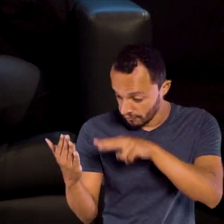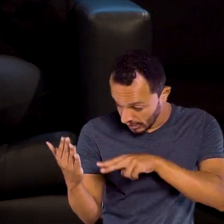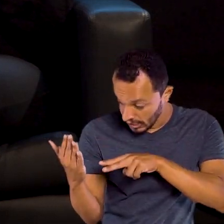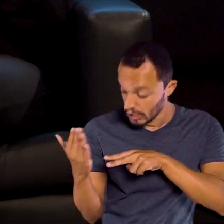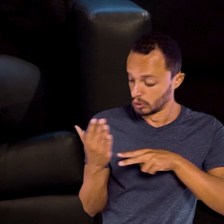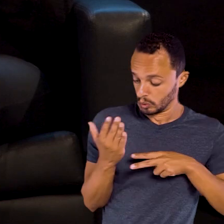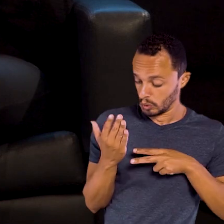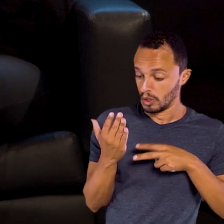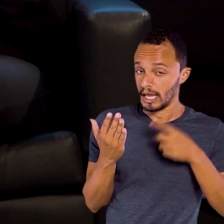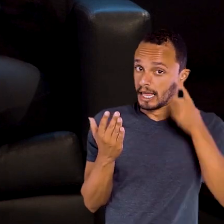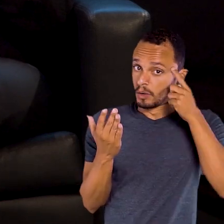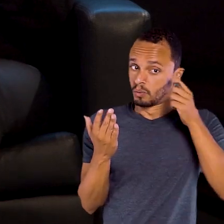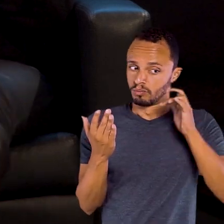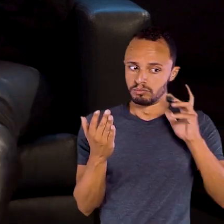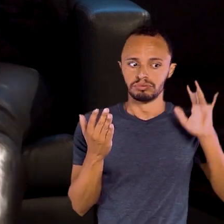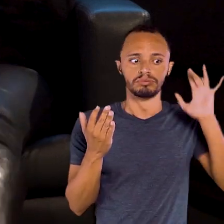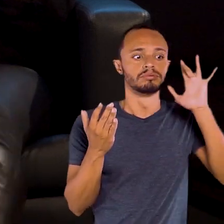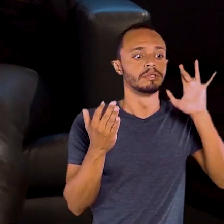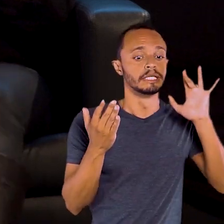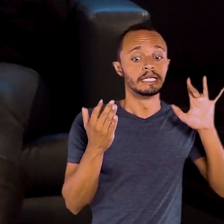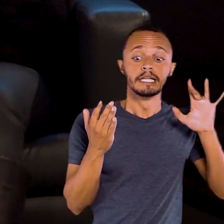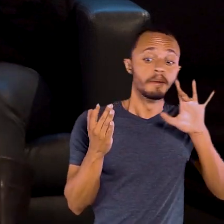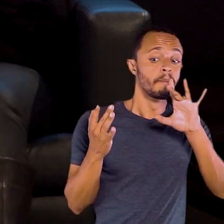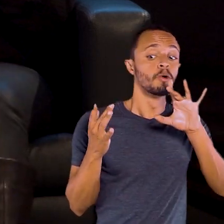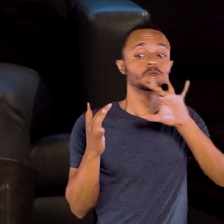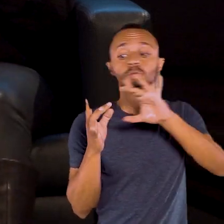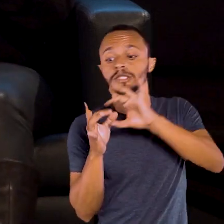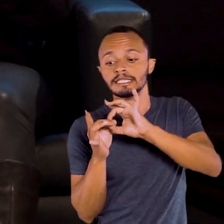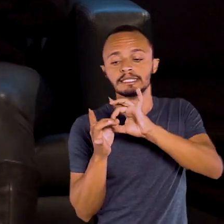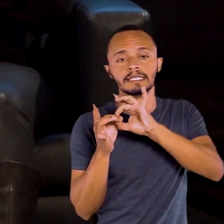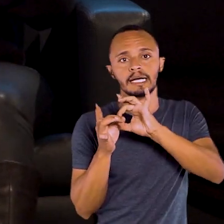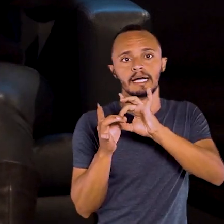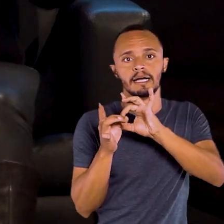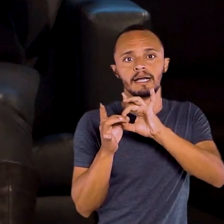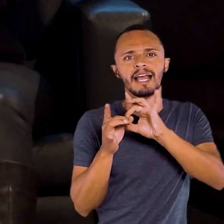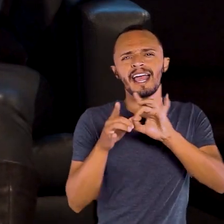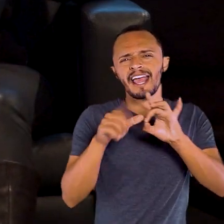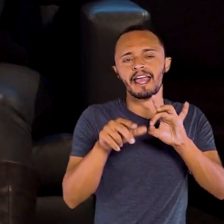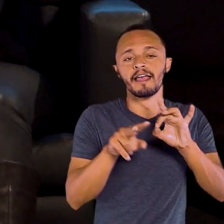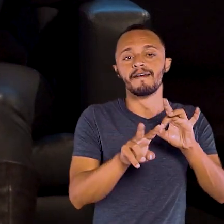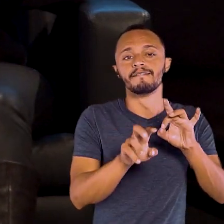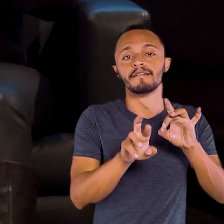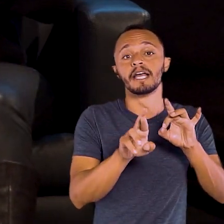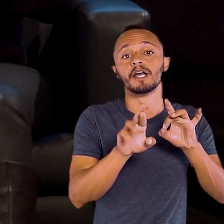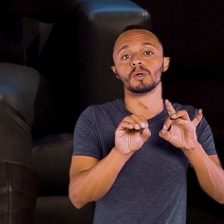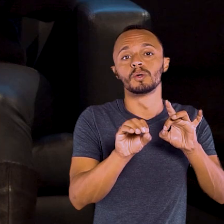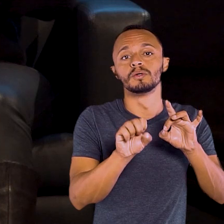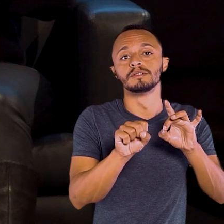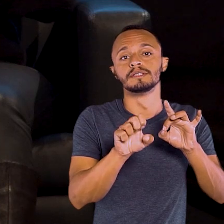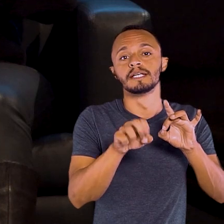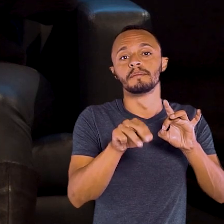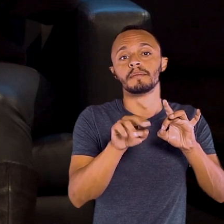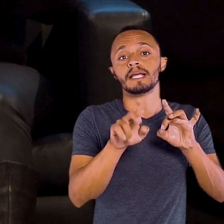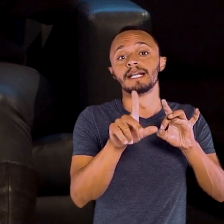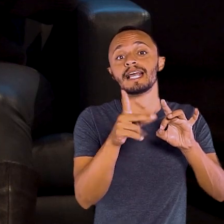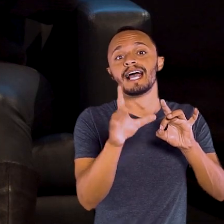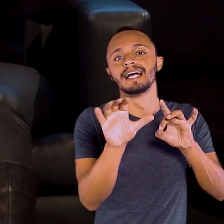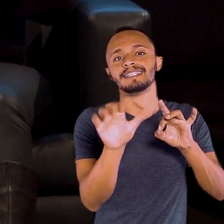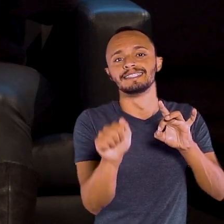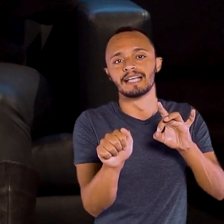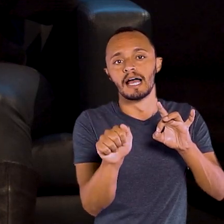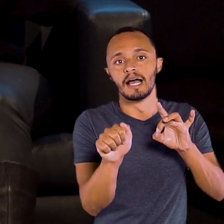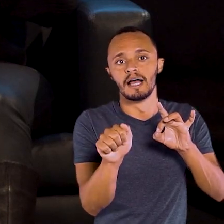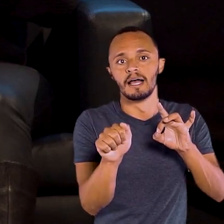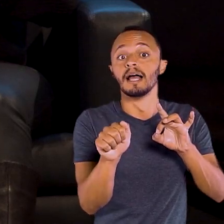que tenha verossimilhança. Então, a gente trabalha muito com a verossimilhança. Poderia existir uma travesti